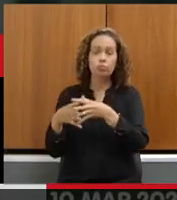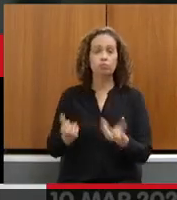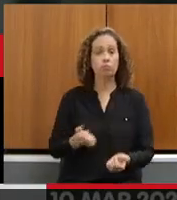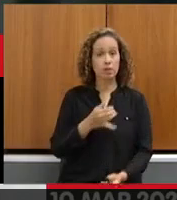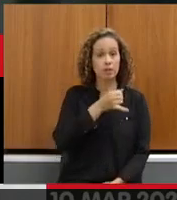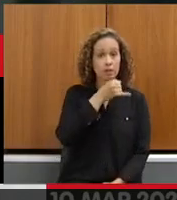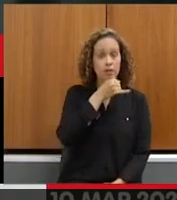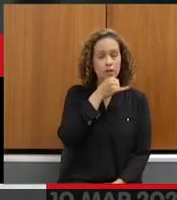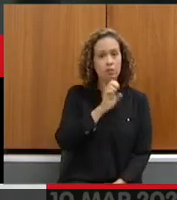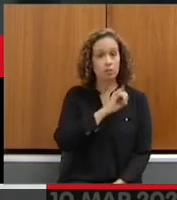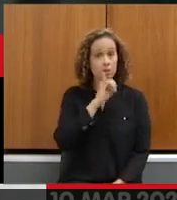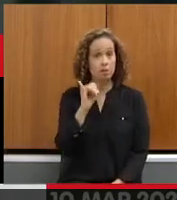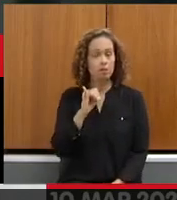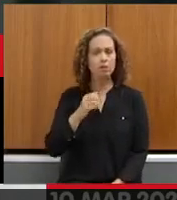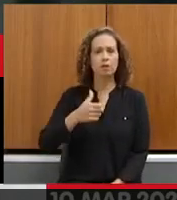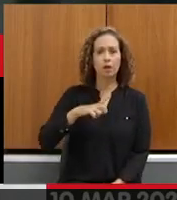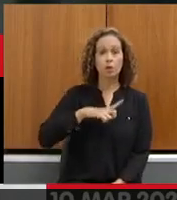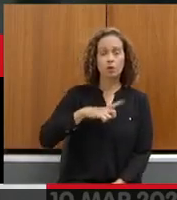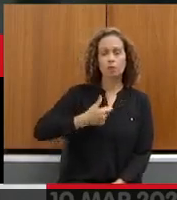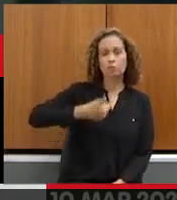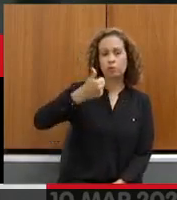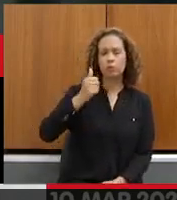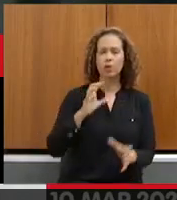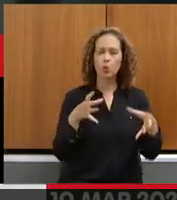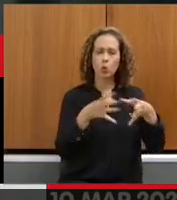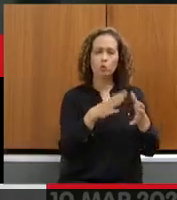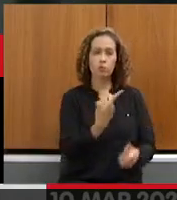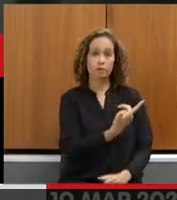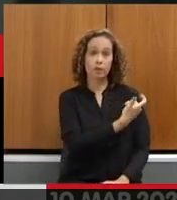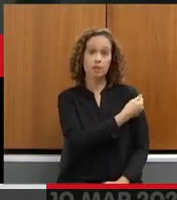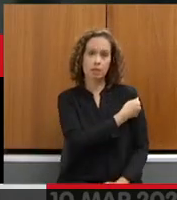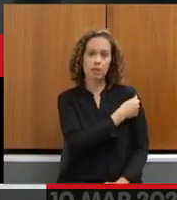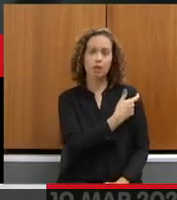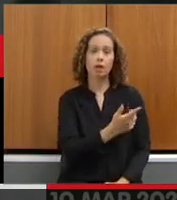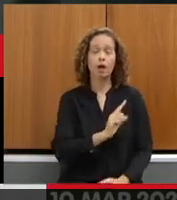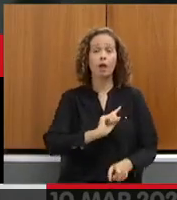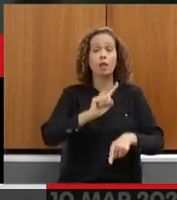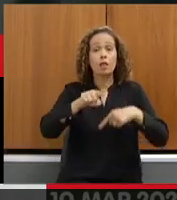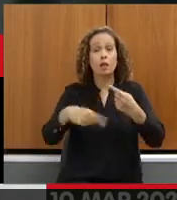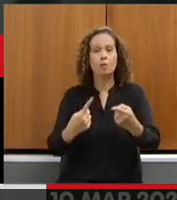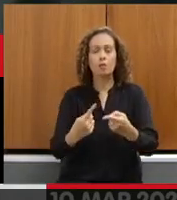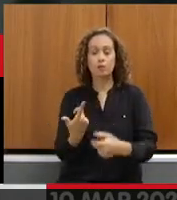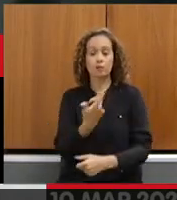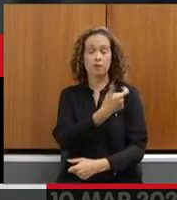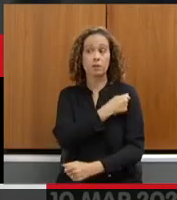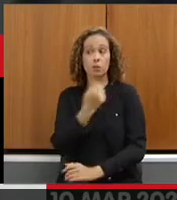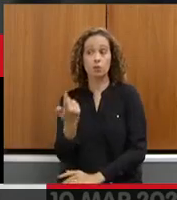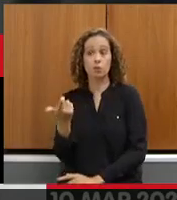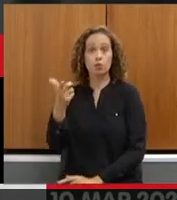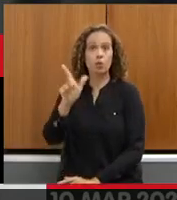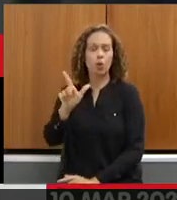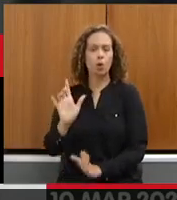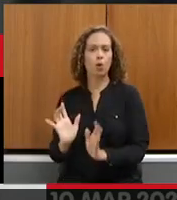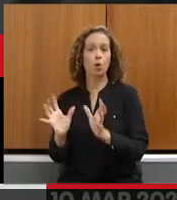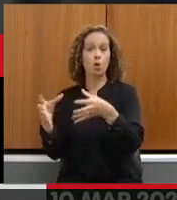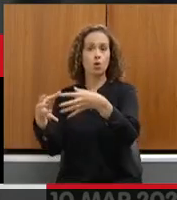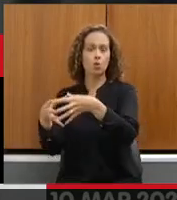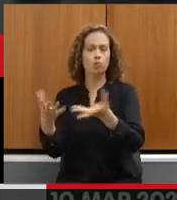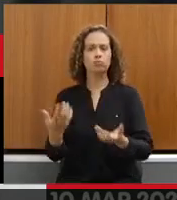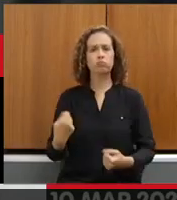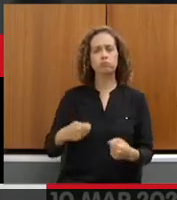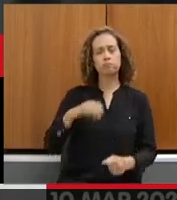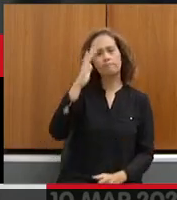e como o primeiro grupo a ser vacinado aqueles que vacina os outros eu tenho que entender que o na